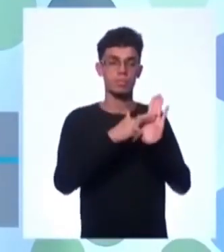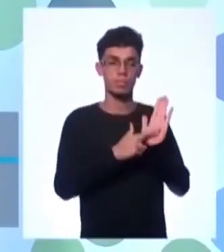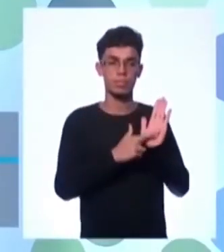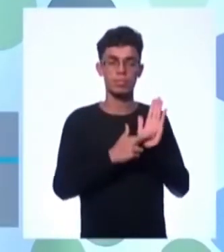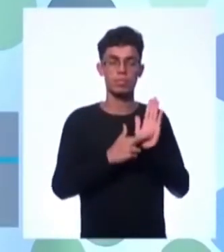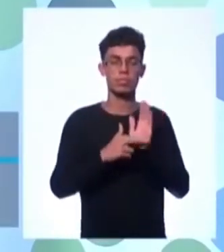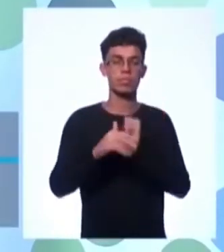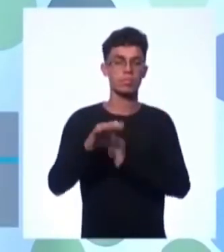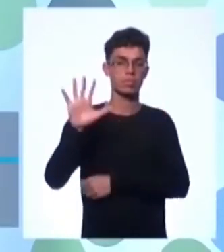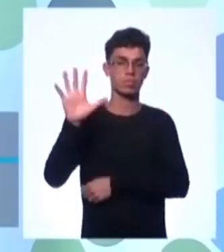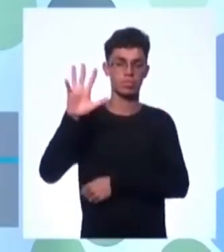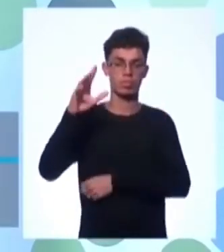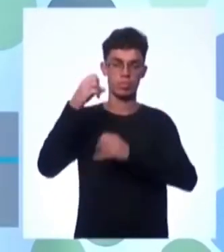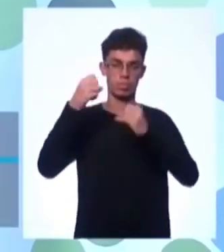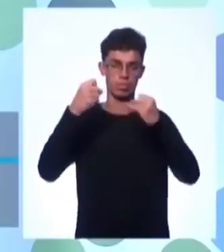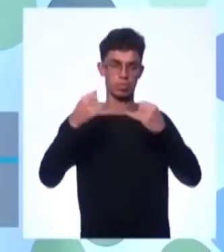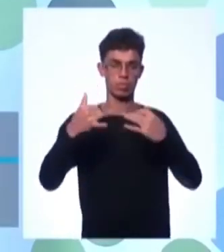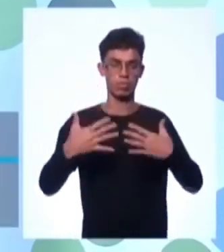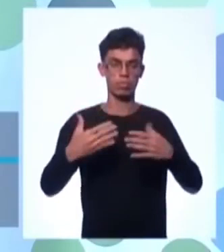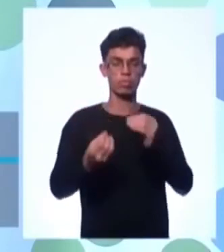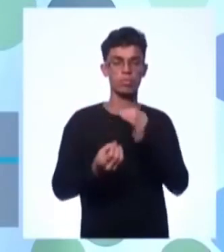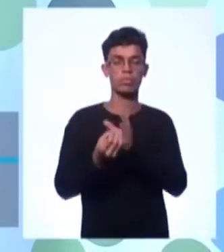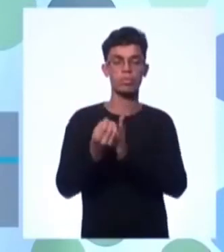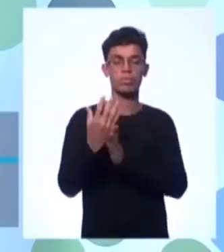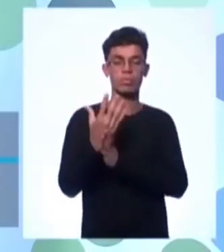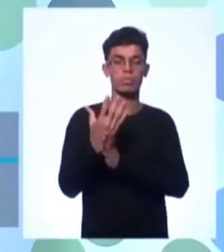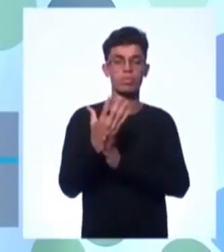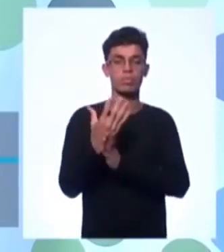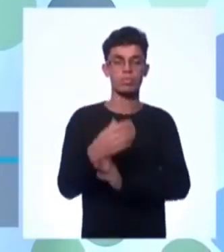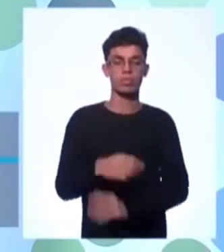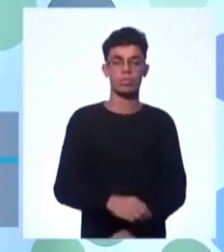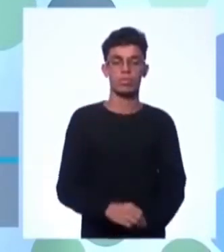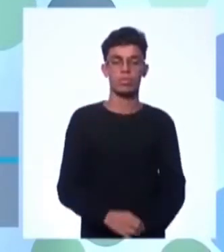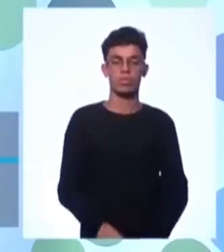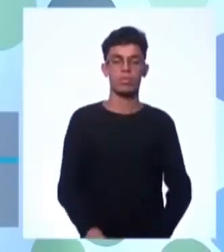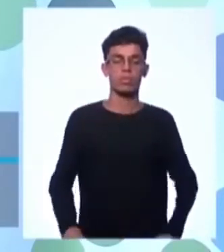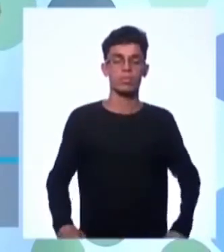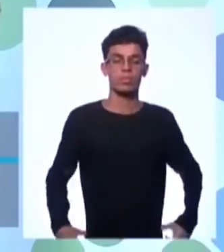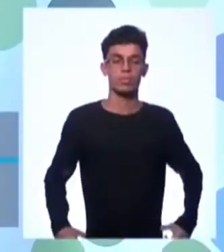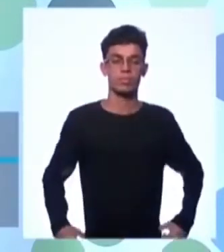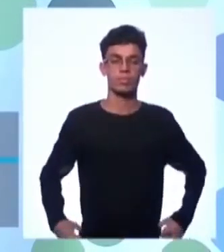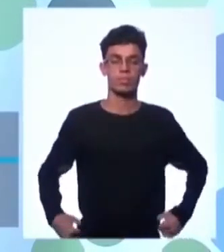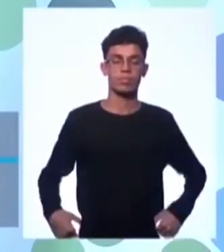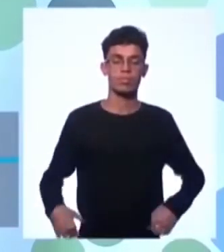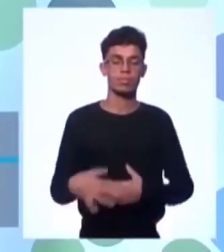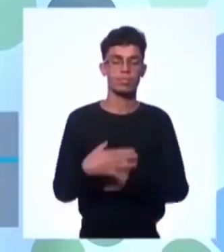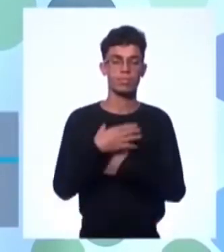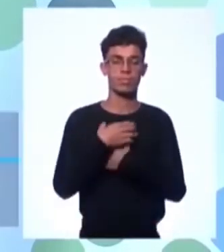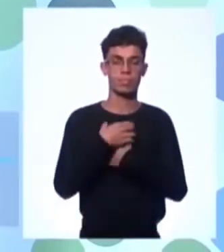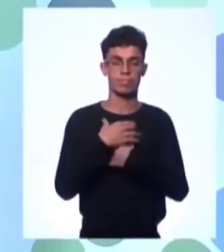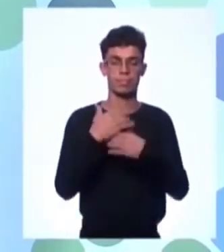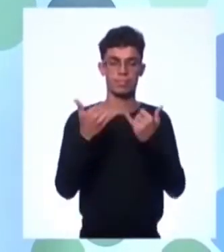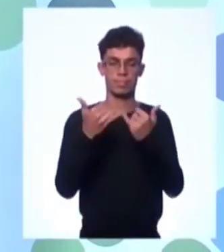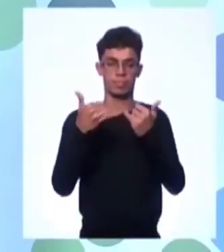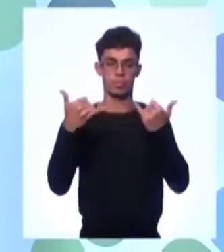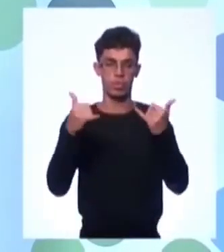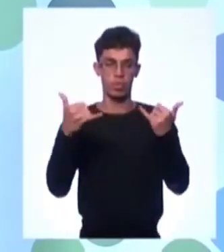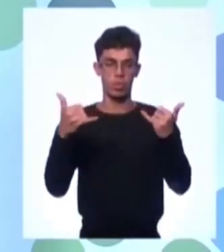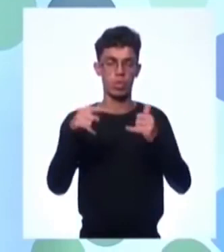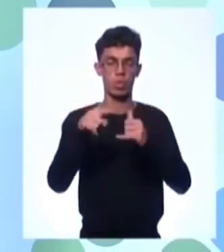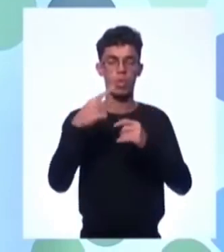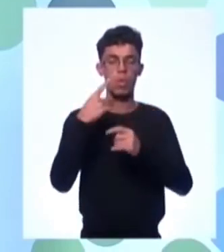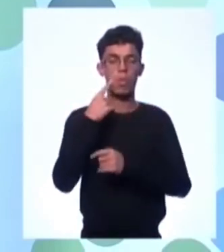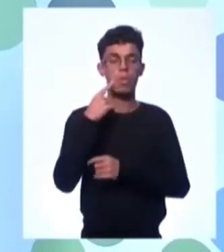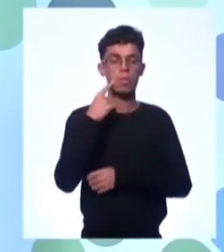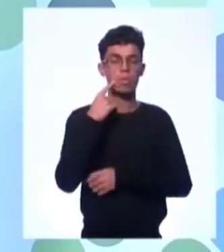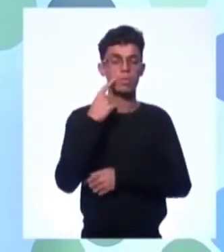Que explica o campo criado ao redor de um fio retilíneo. Tá, ok? Então, o sentido da corrente, você deve ter